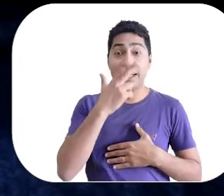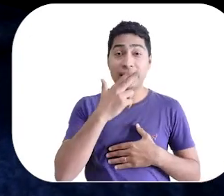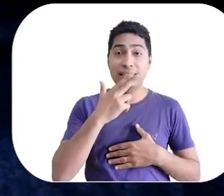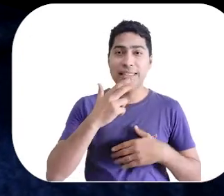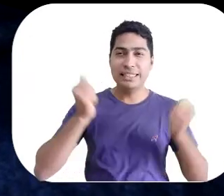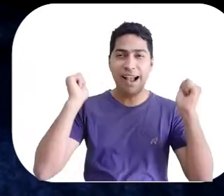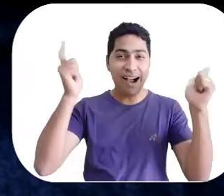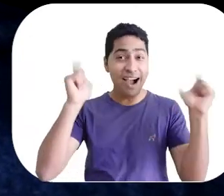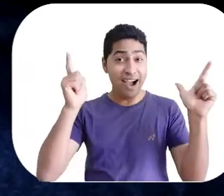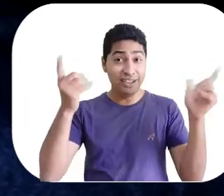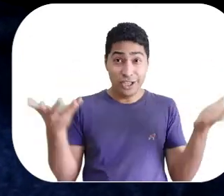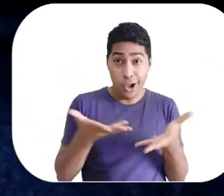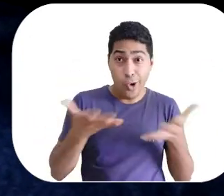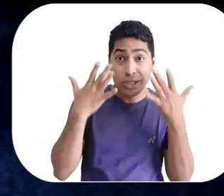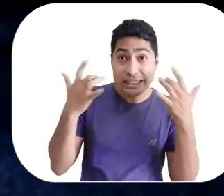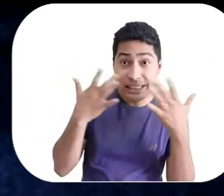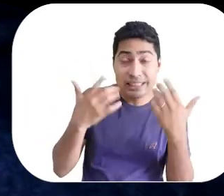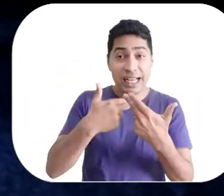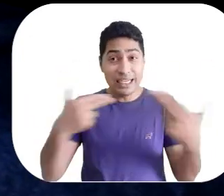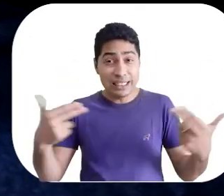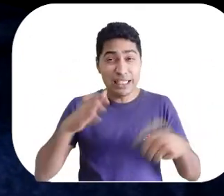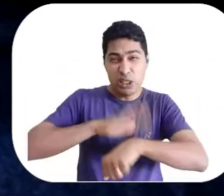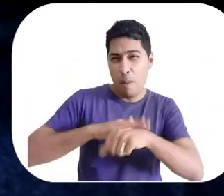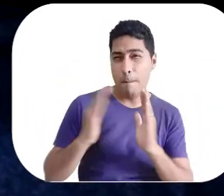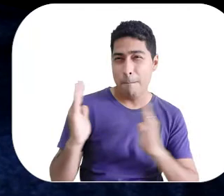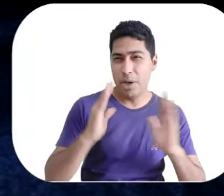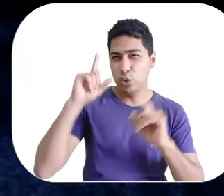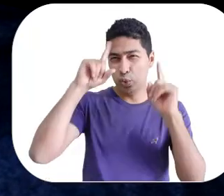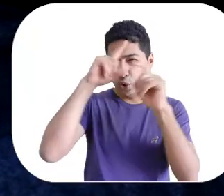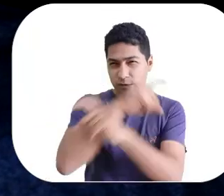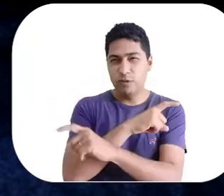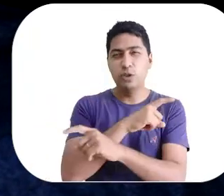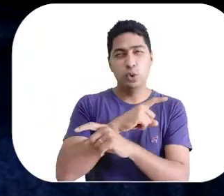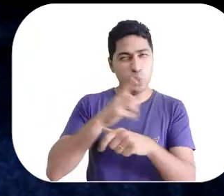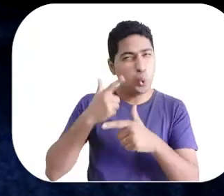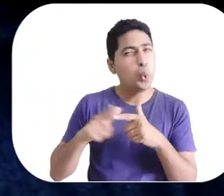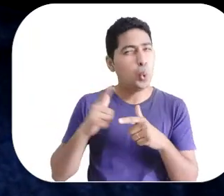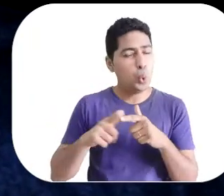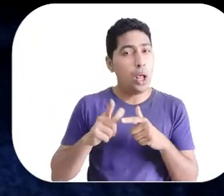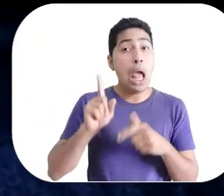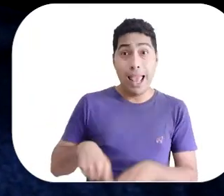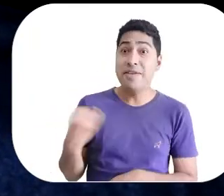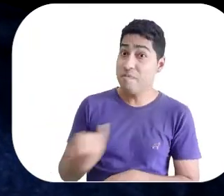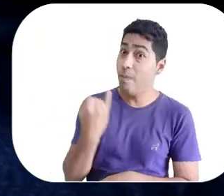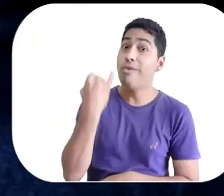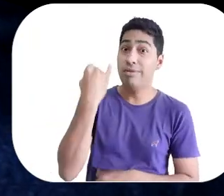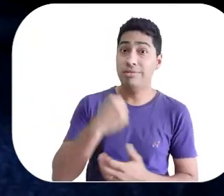artístico nesse período tão complicado e tão difícil que a gente passa se torna muito